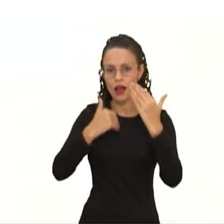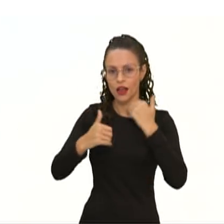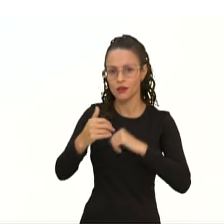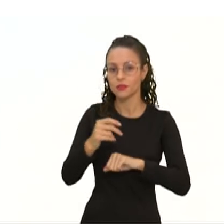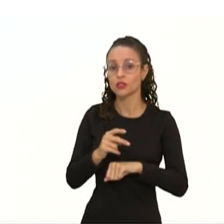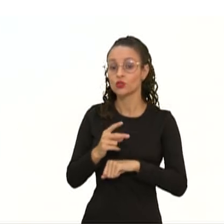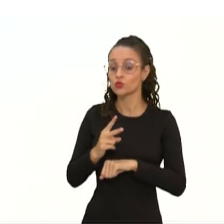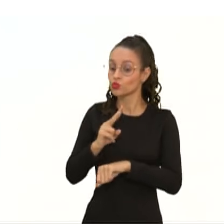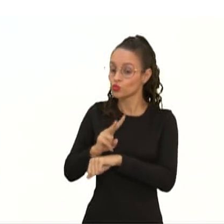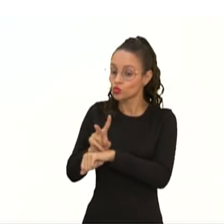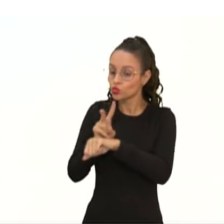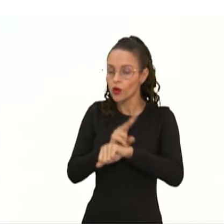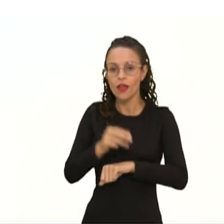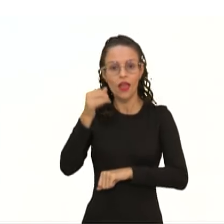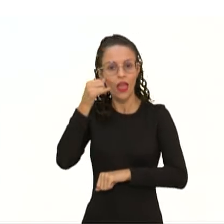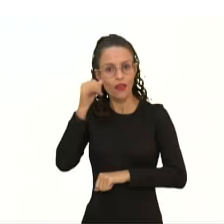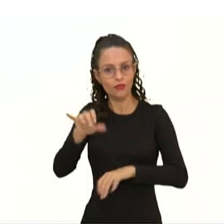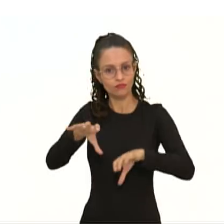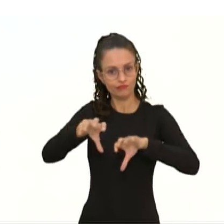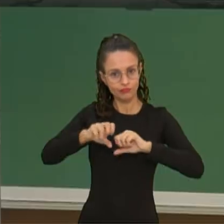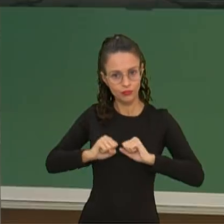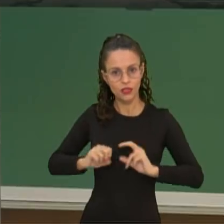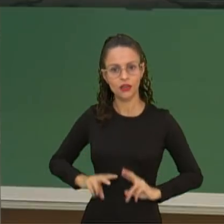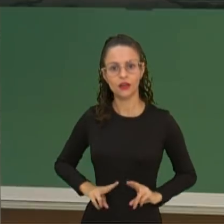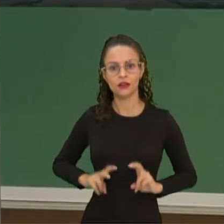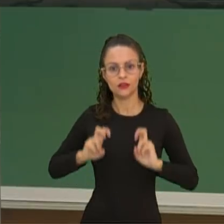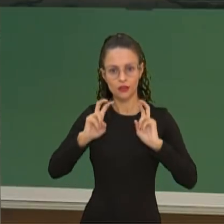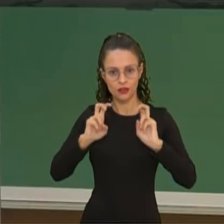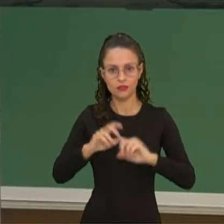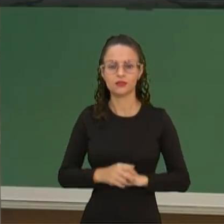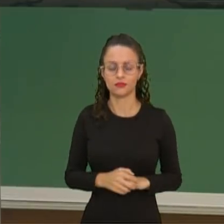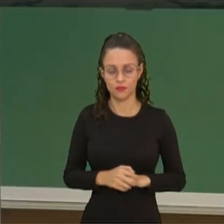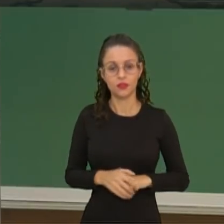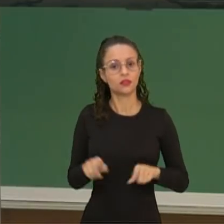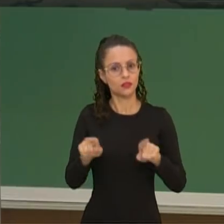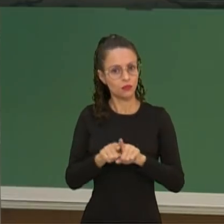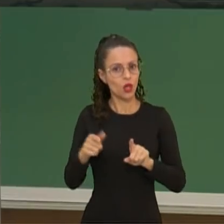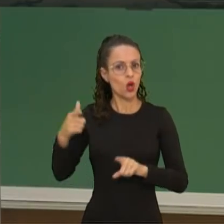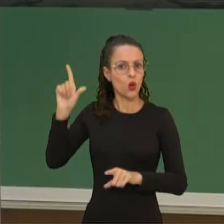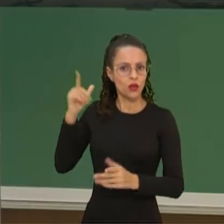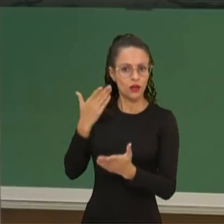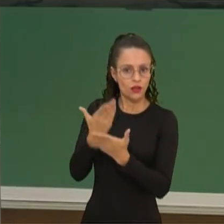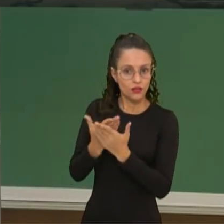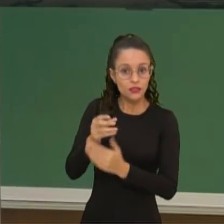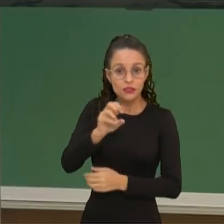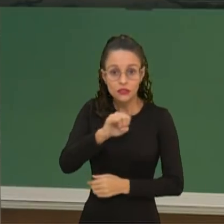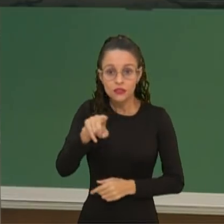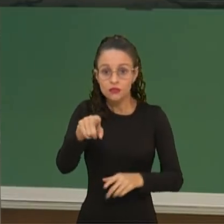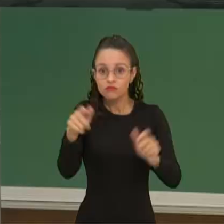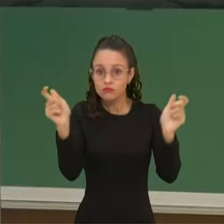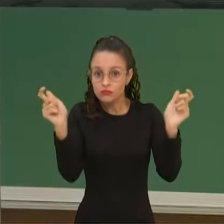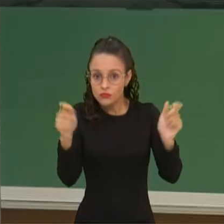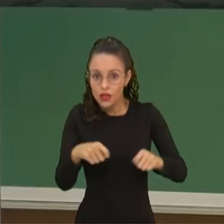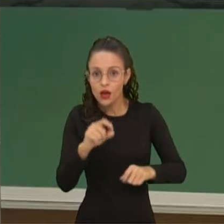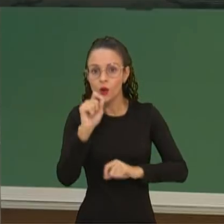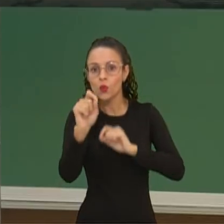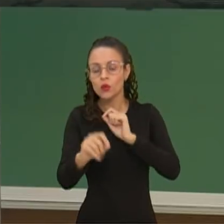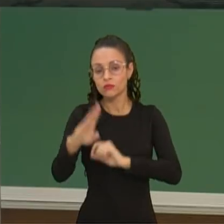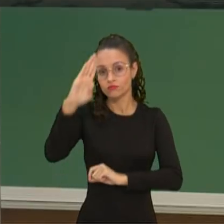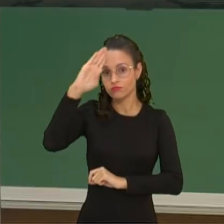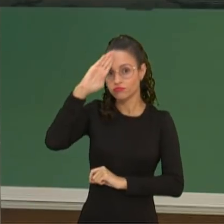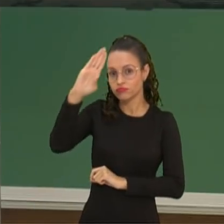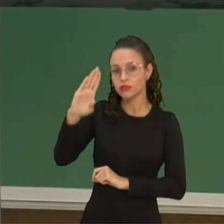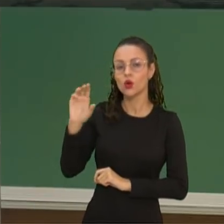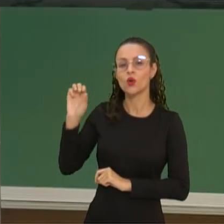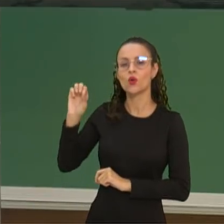contra o câncer, certo? E aí, claro, nós também já falamos em outras aulas, se puder priorizar pelos